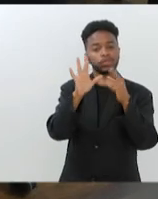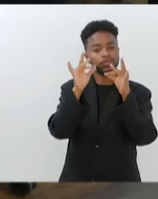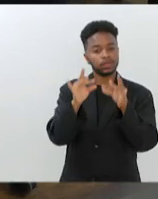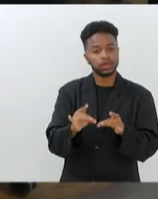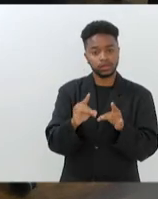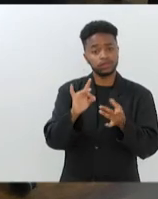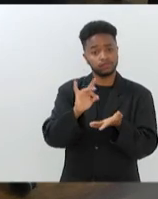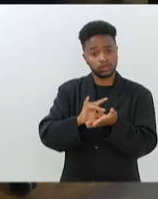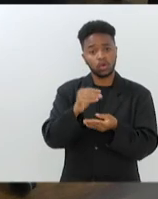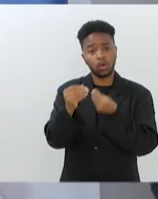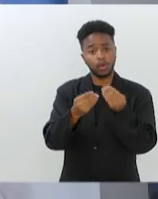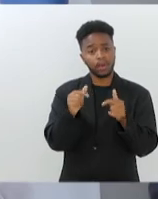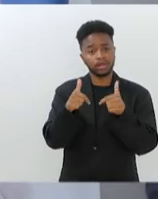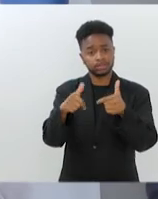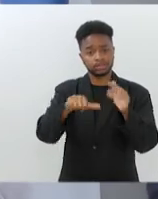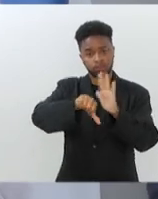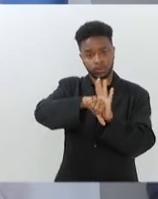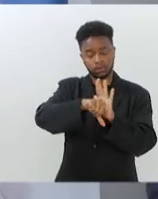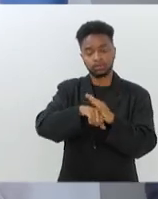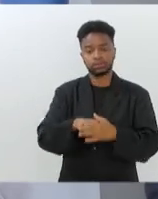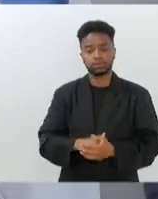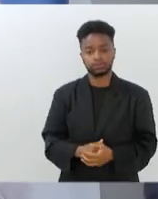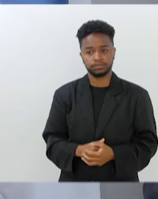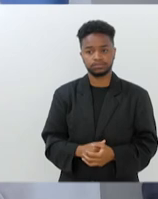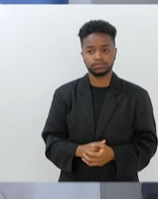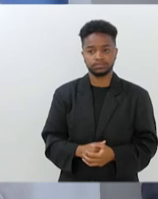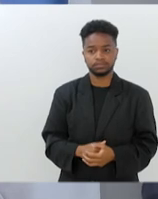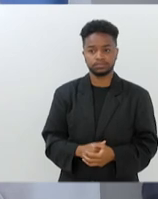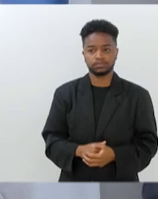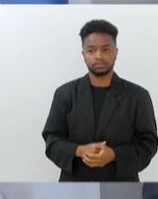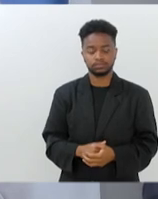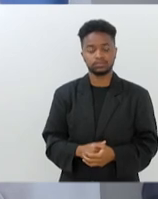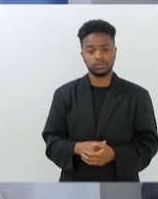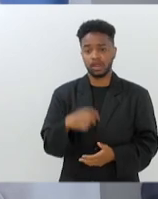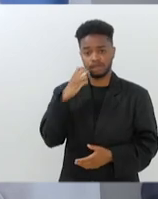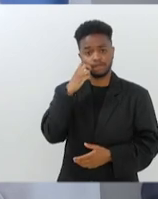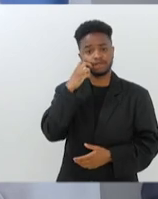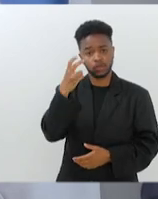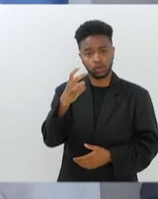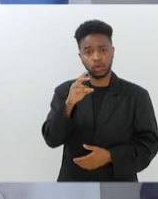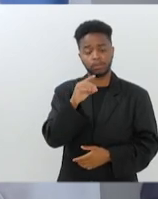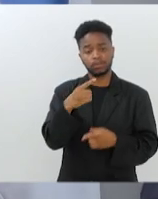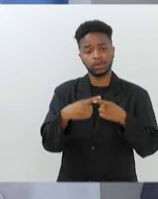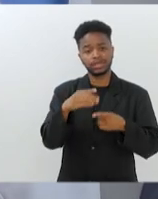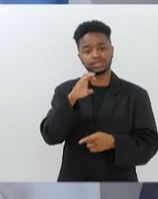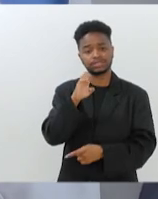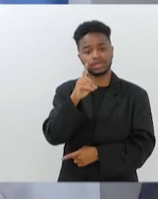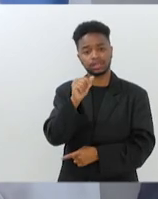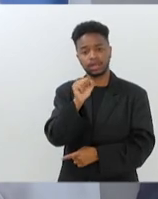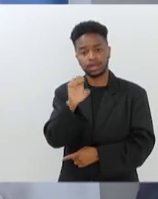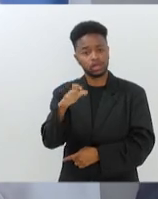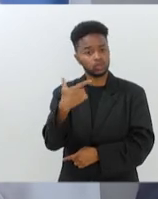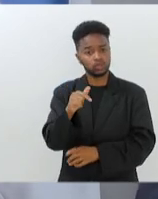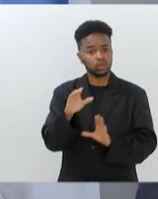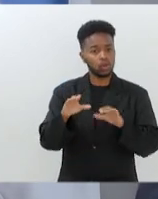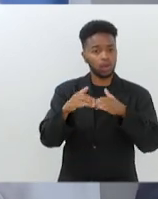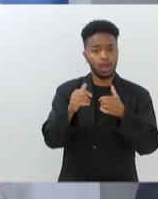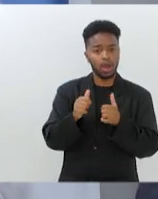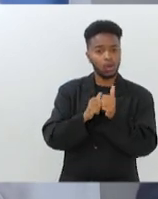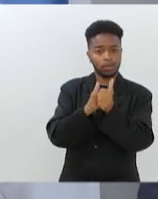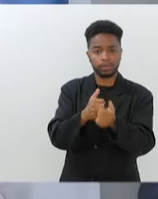operação de organização criminosa É vergonhoso a Sedai não tem uma comissão de acompanhamento